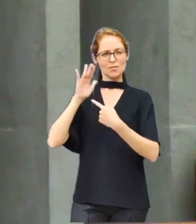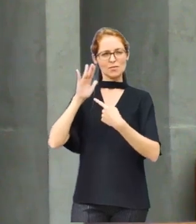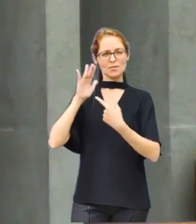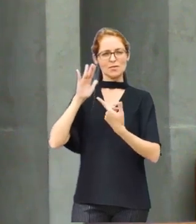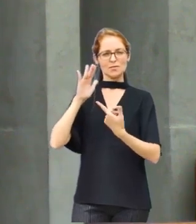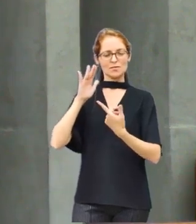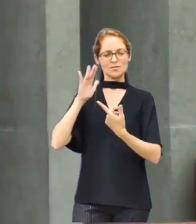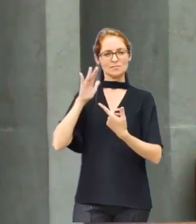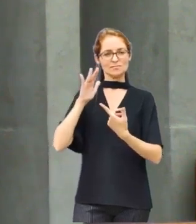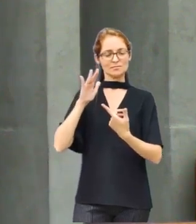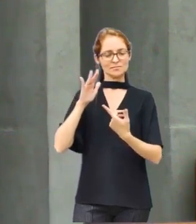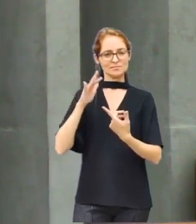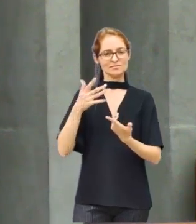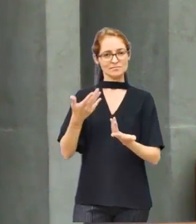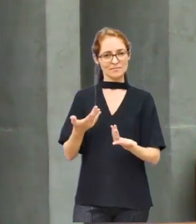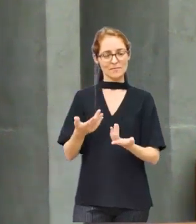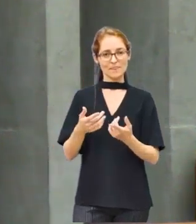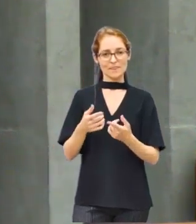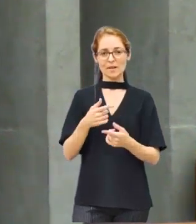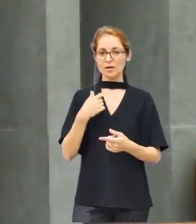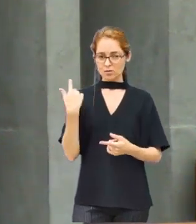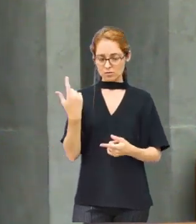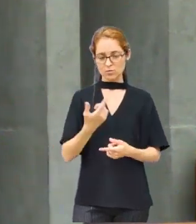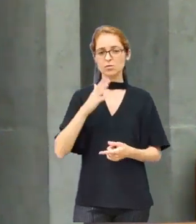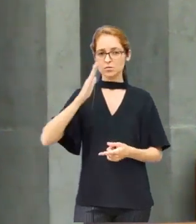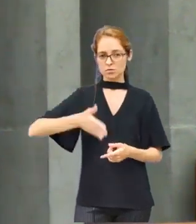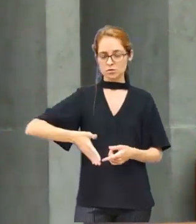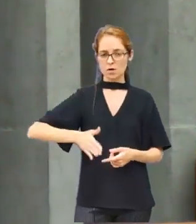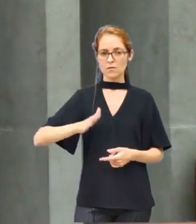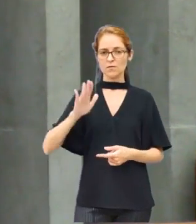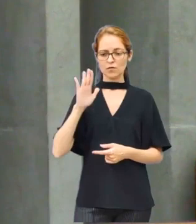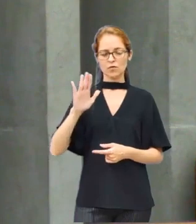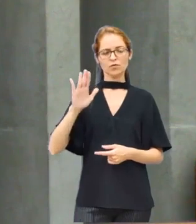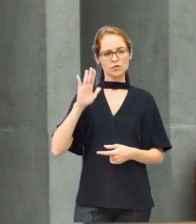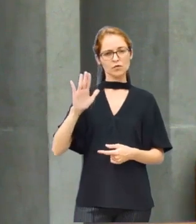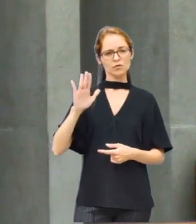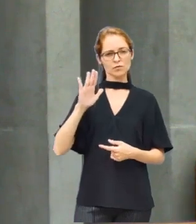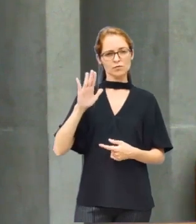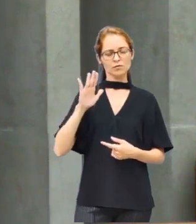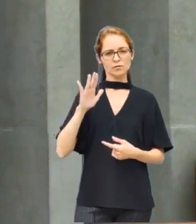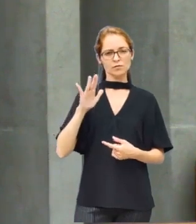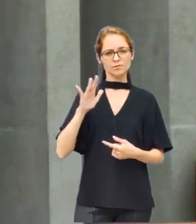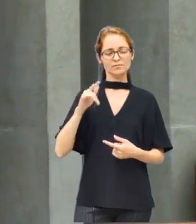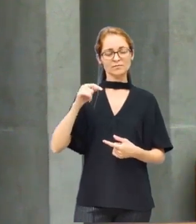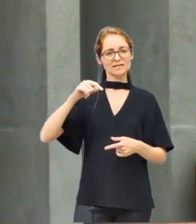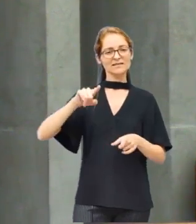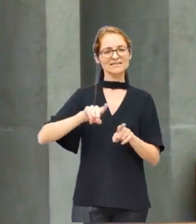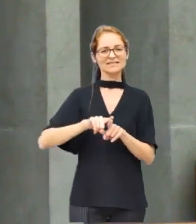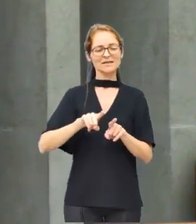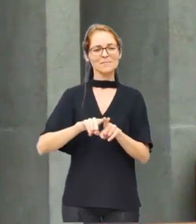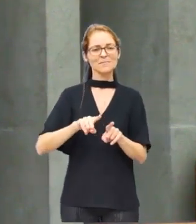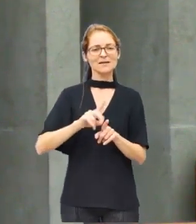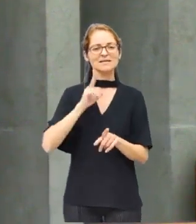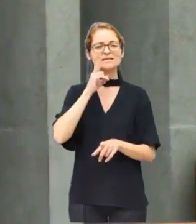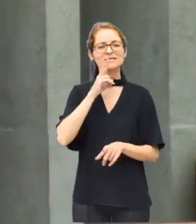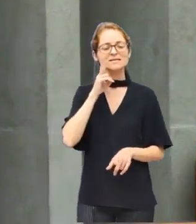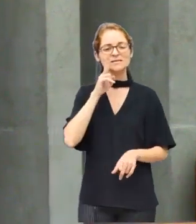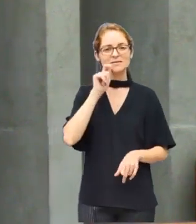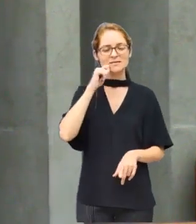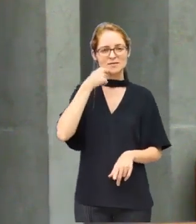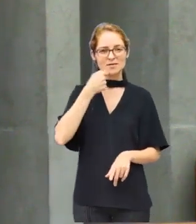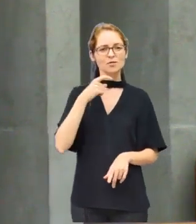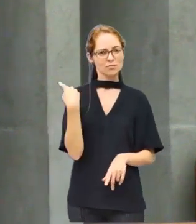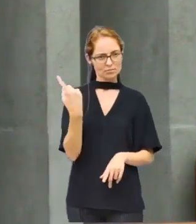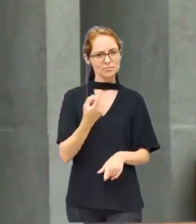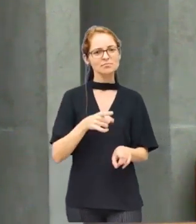Esse tipo de voto que nós fazemos, nós já fizemos. Quando nós participamos dos sacramentos, por exemplo, a ceia, nós também